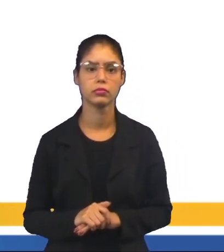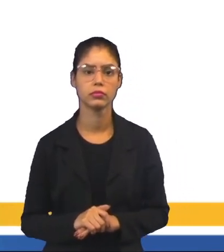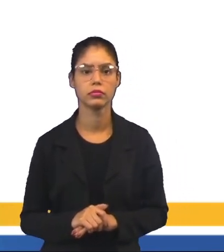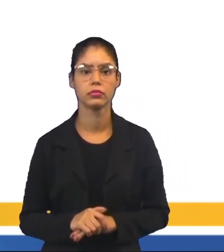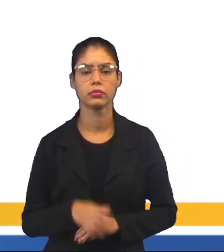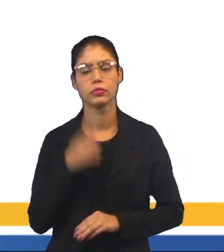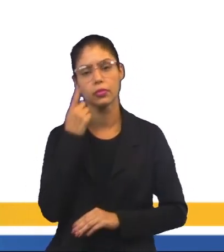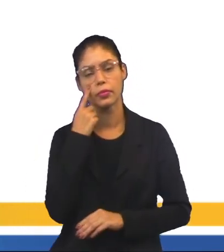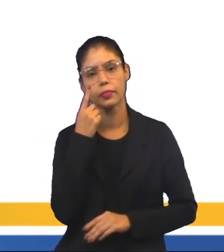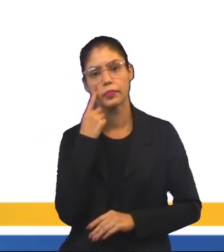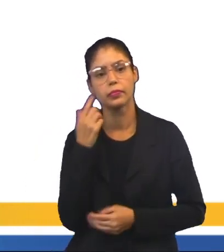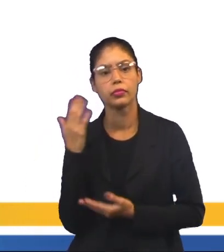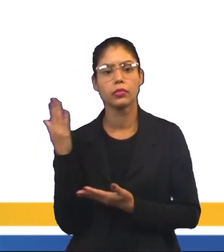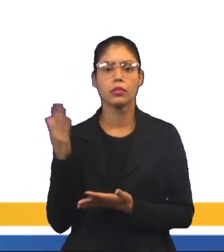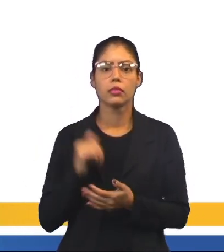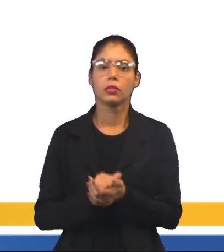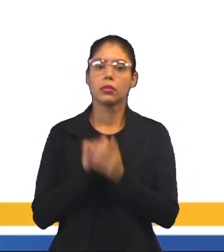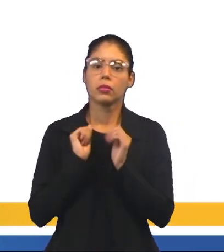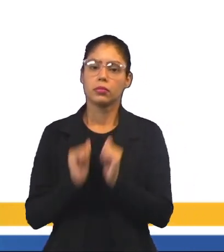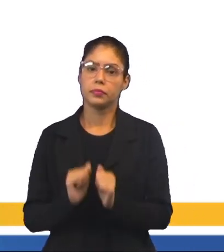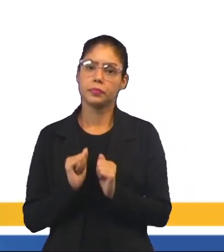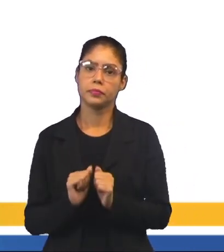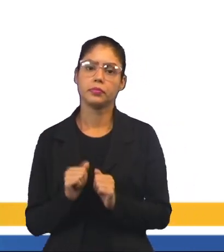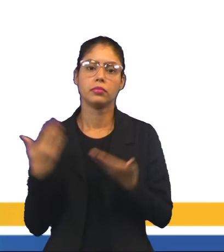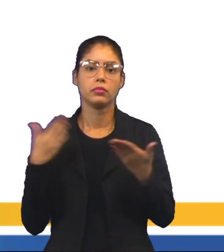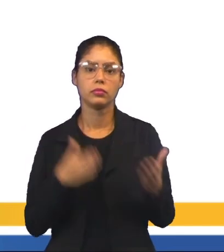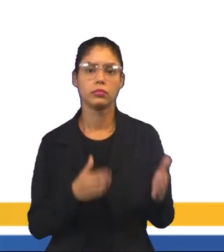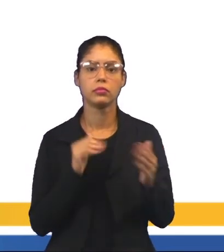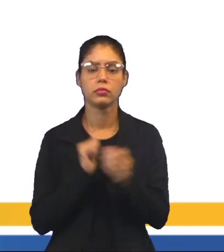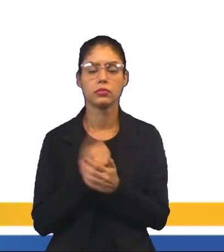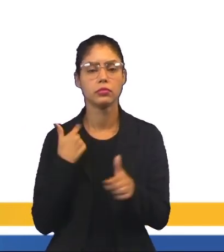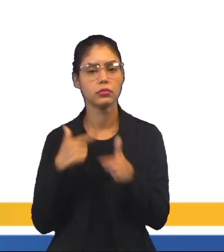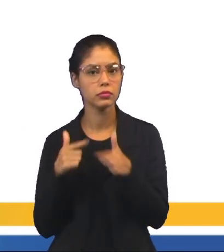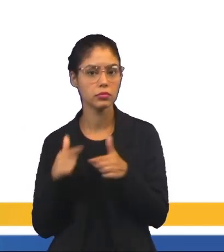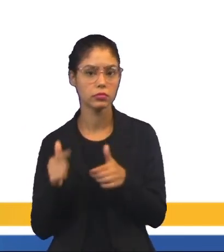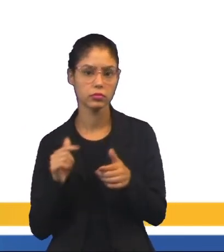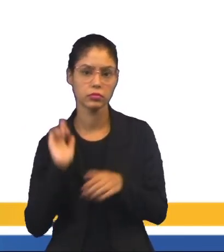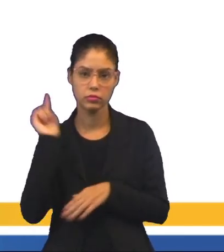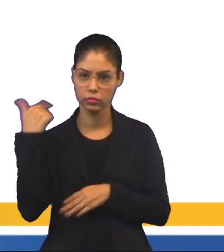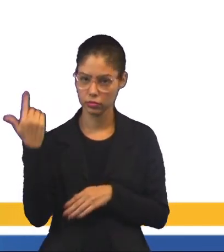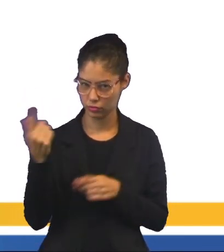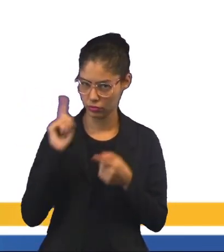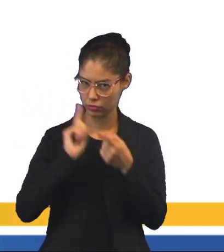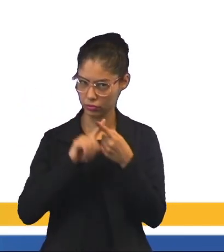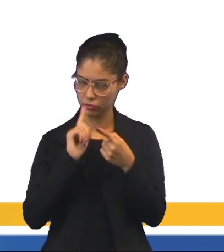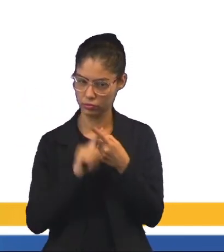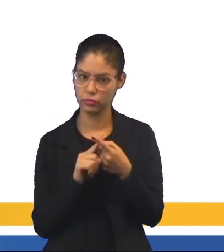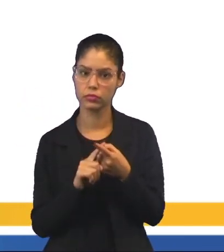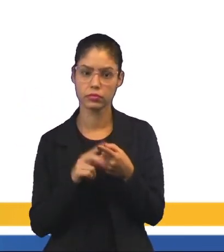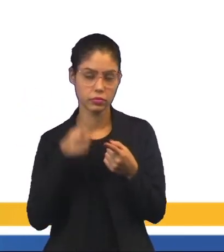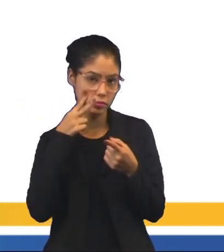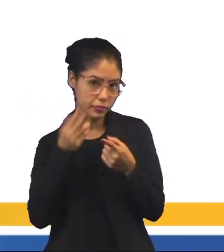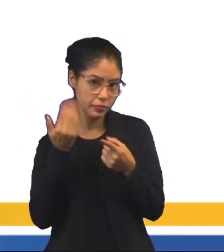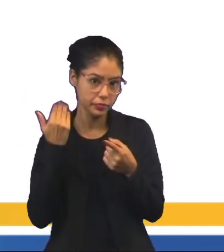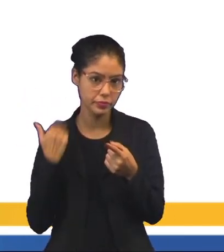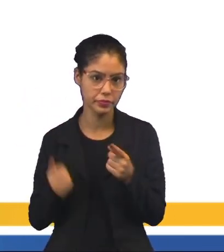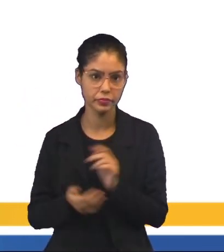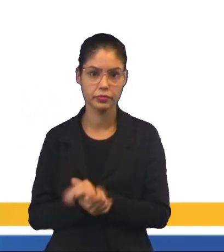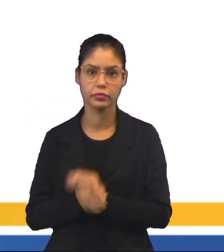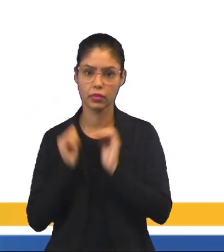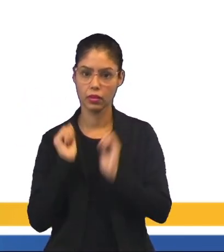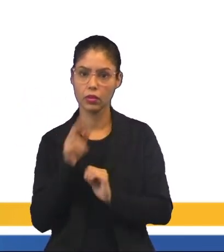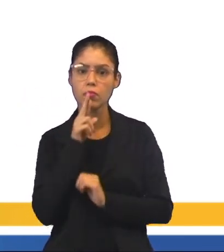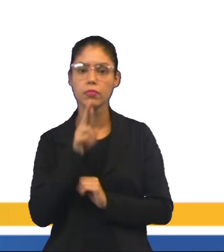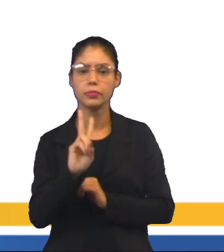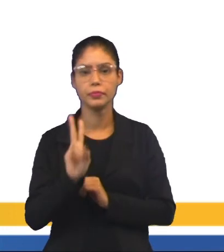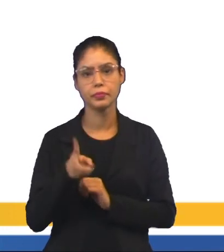Então, olha aí essa observação. Nesse caso aí, nós podemos trabalhar aquele primeiro momento que a gente viu atrás. Podemos